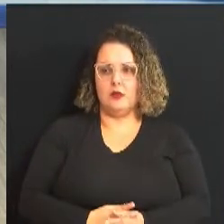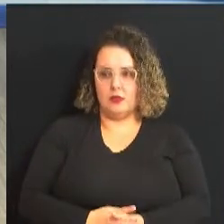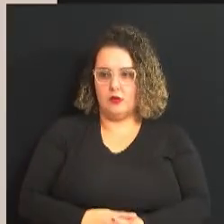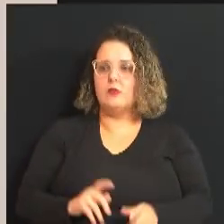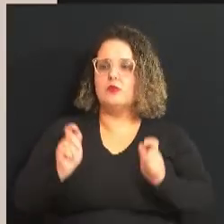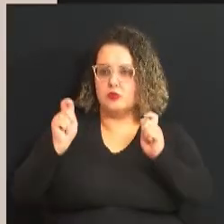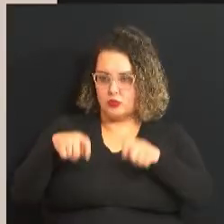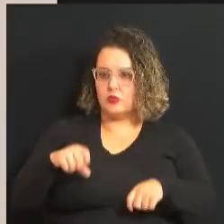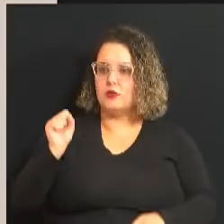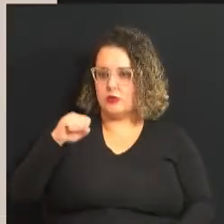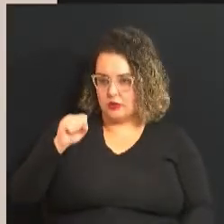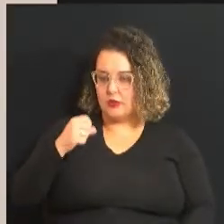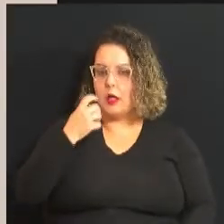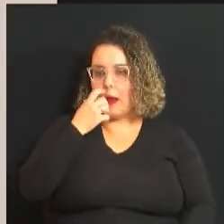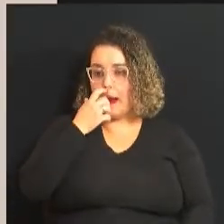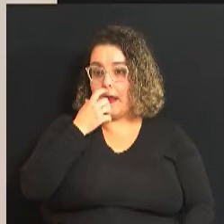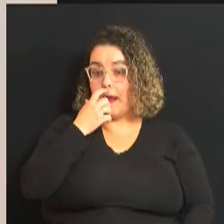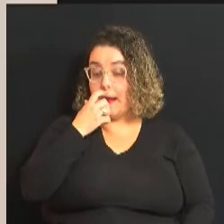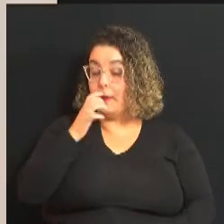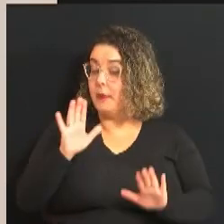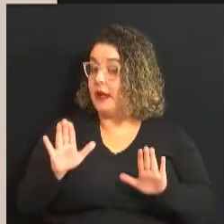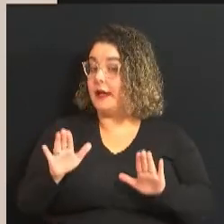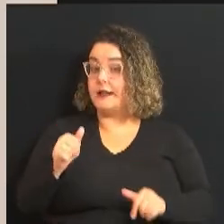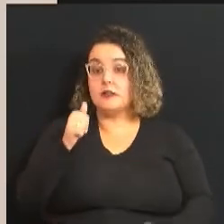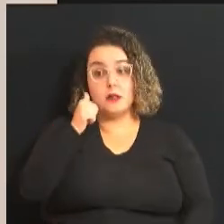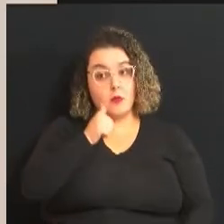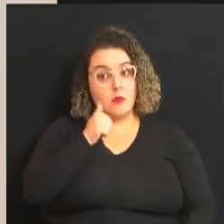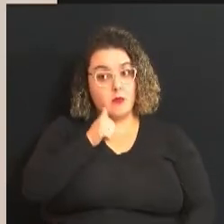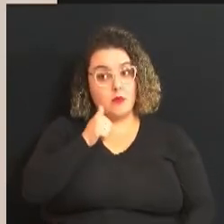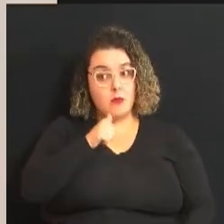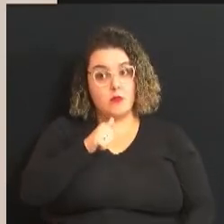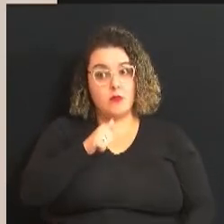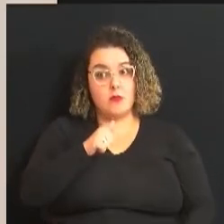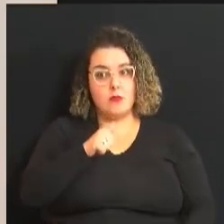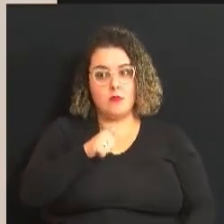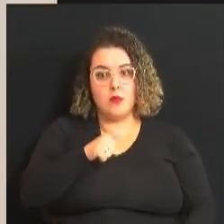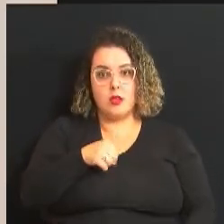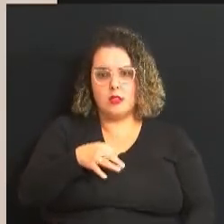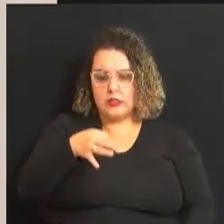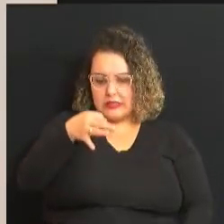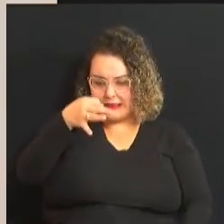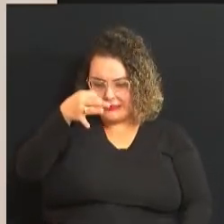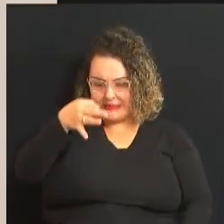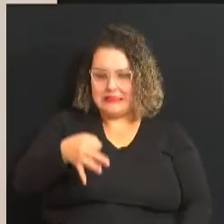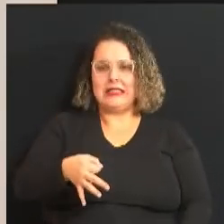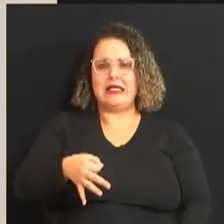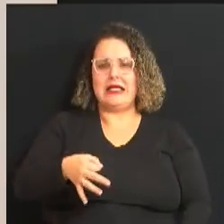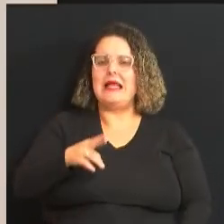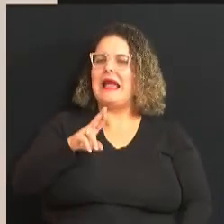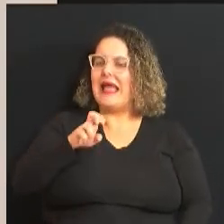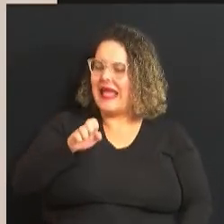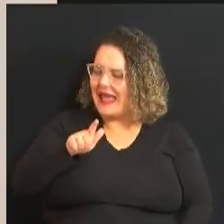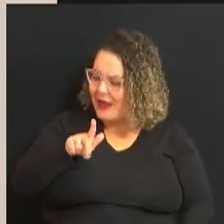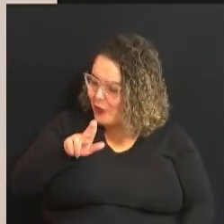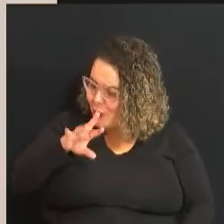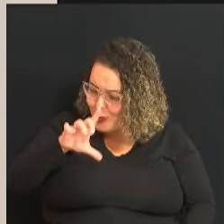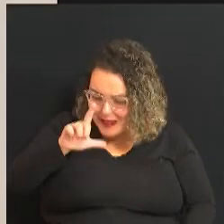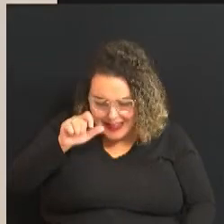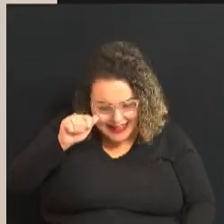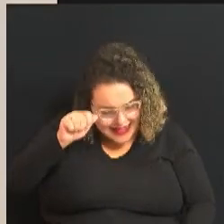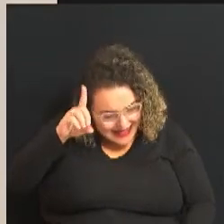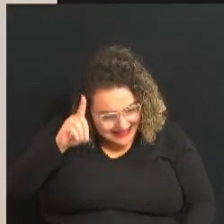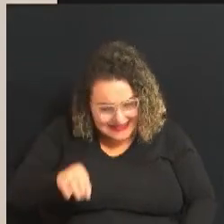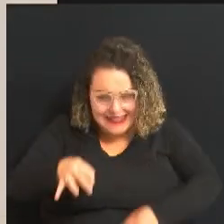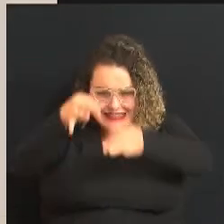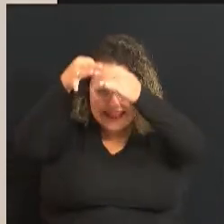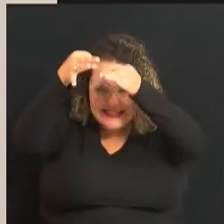Funciona sim, desde que a mulher seja extremamente regulada. Então, assim, aquelas mulheres que